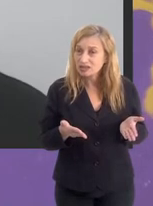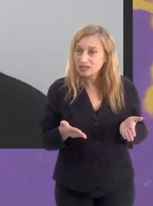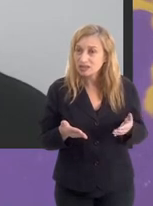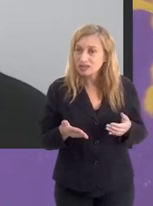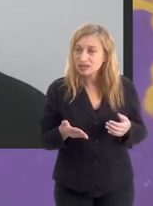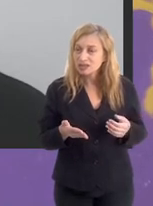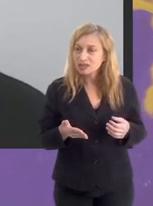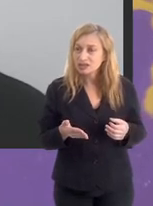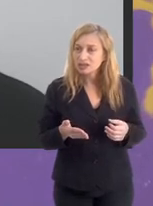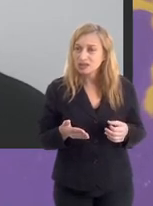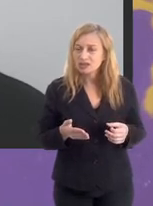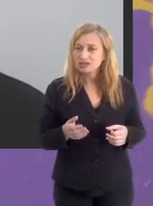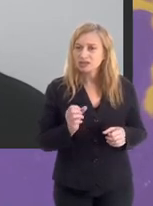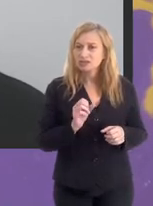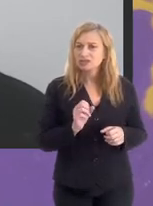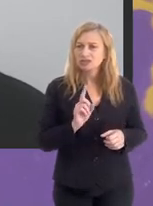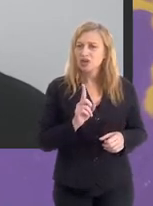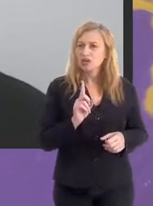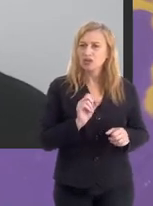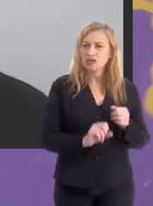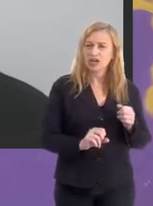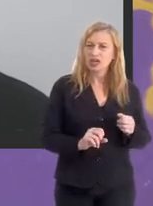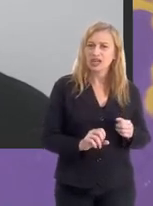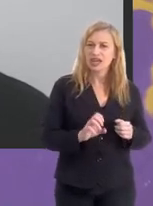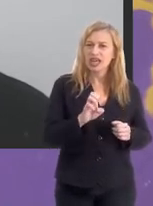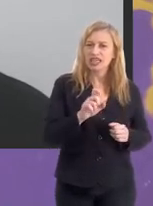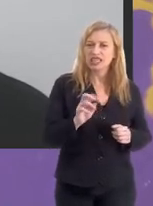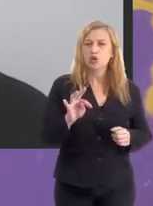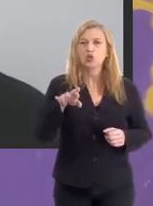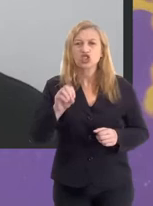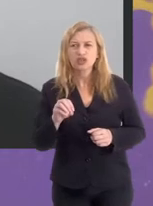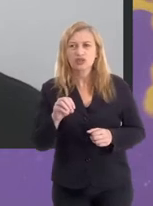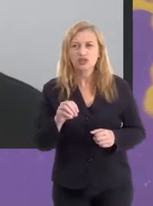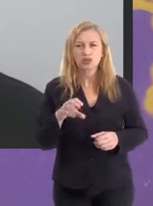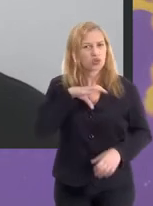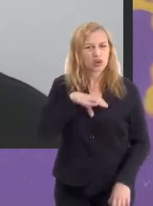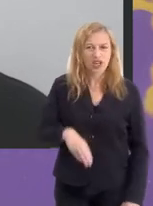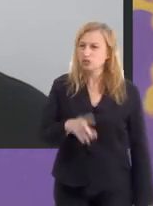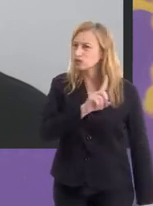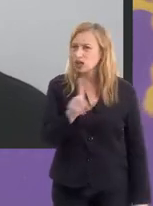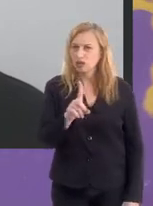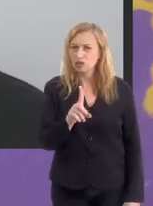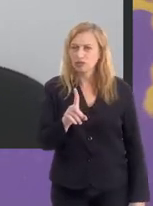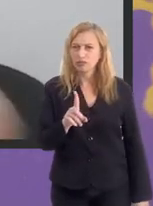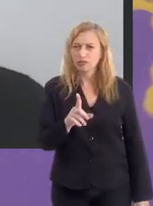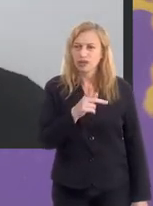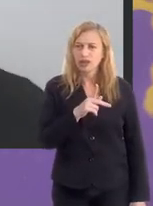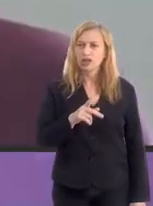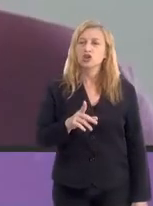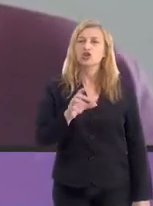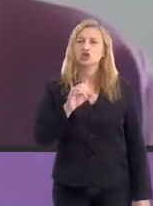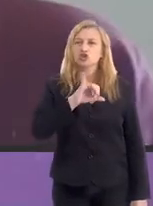ele não tinha exercido o cargo de executivo do Vasco depois da vice-presidente mas executivo na presidência